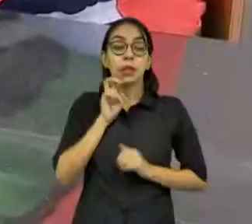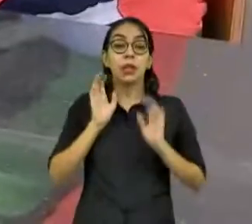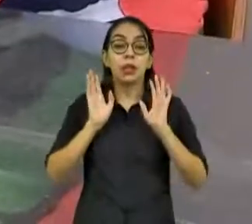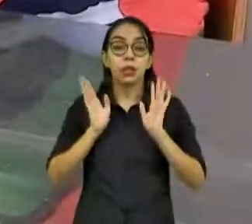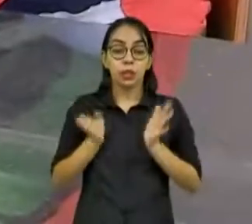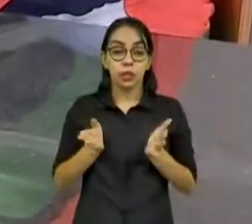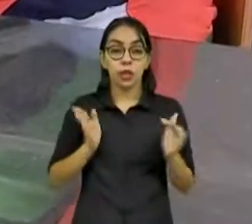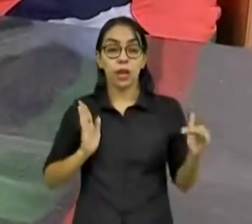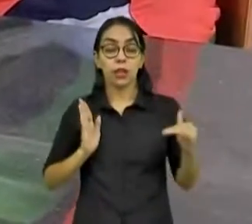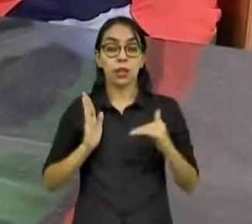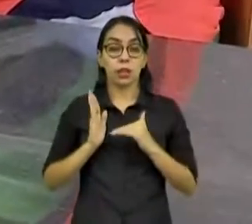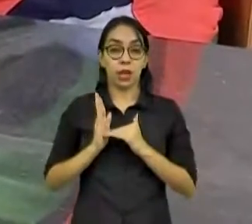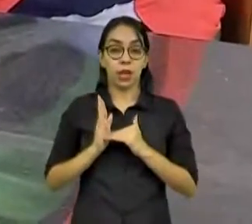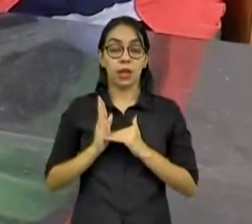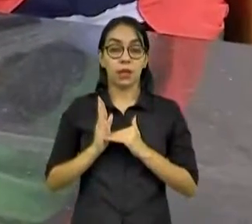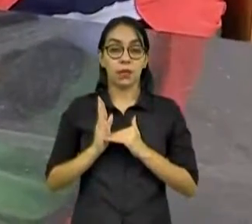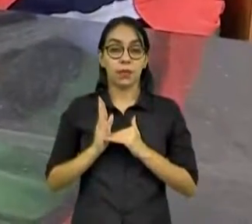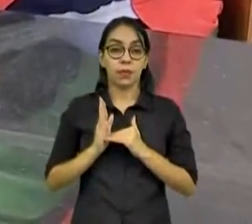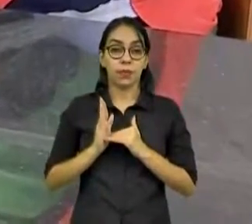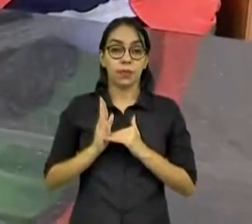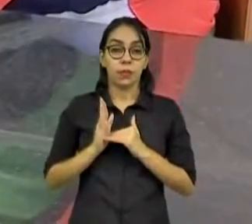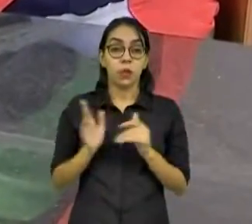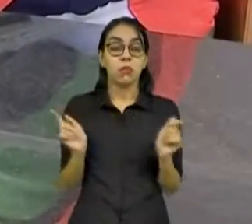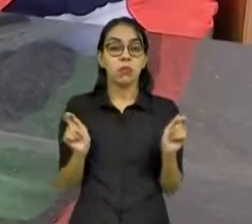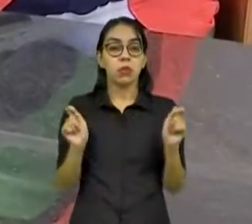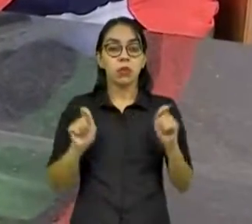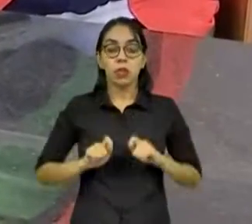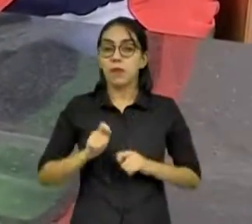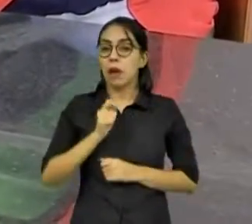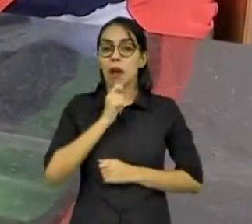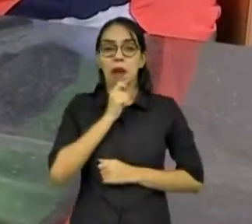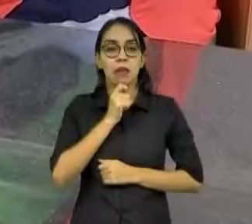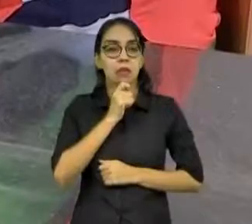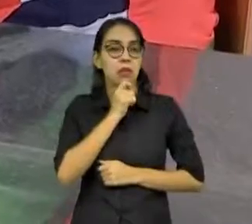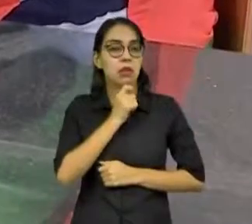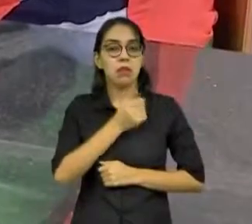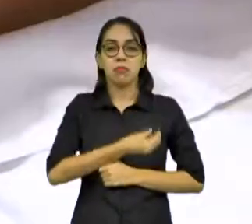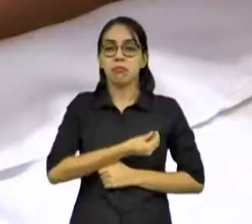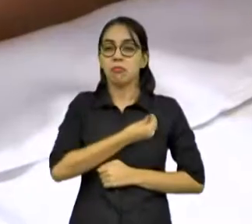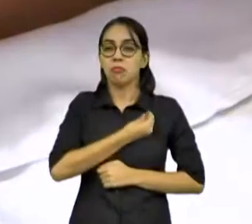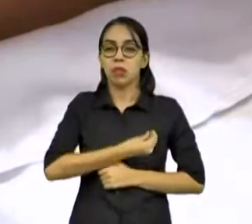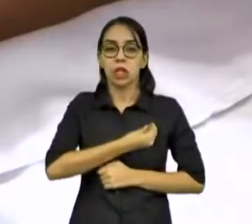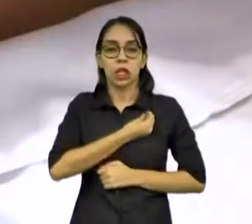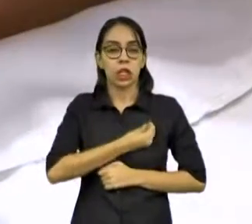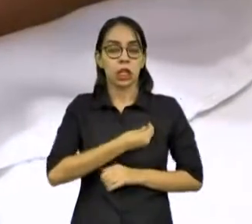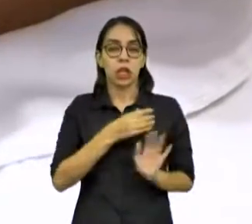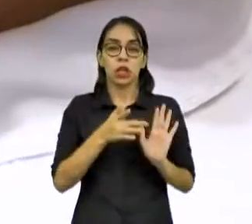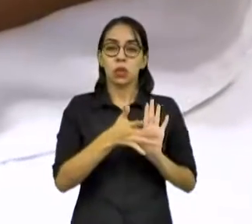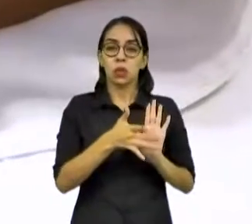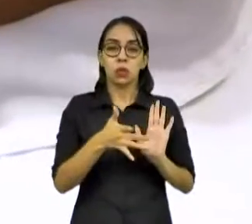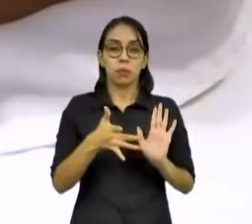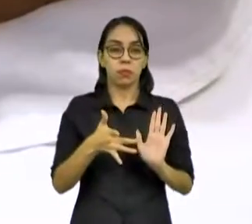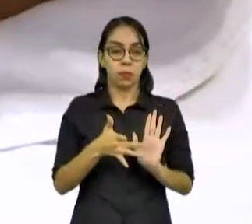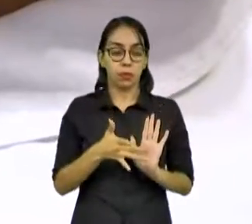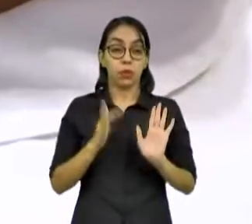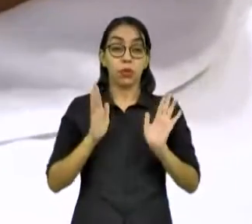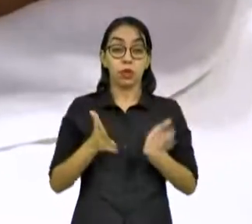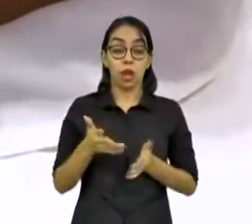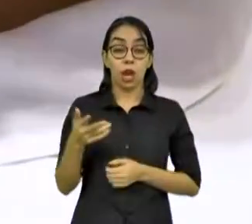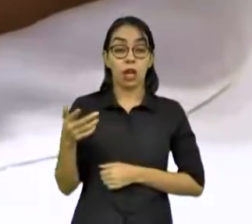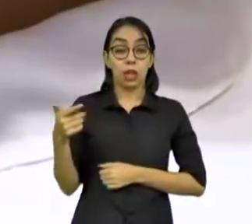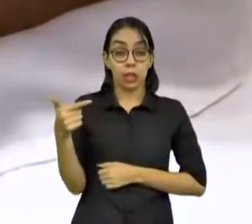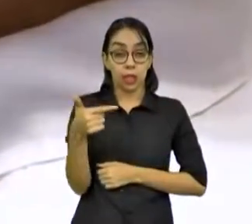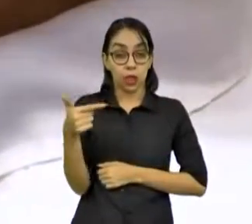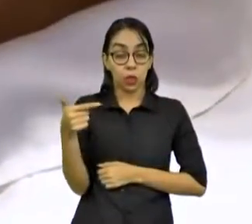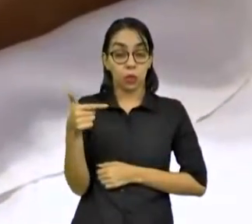que podiam tomar a terceira dose não compareceram aos postos de vacinação. A aplicação da segunda dose de reforço tem